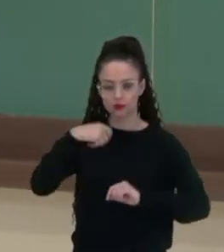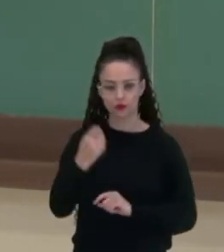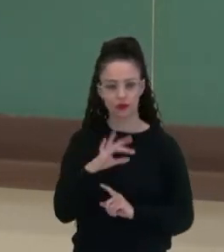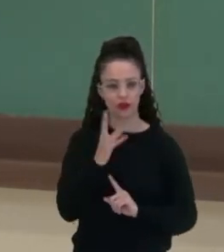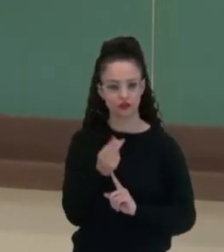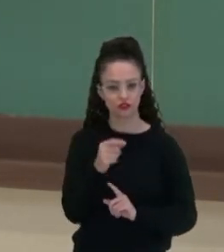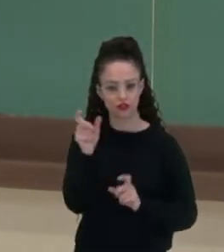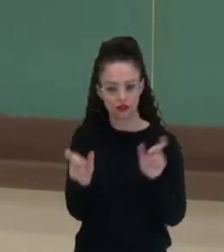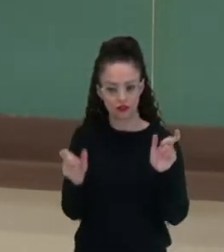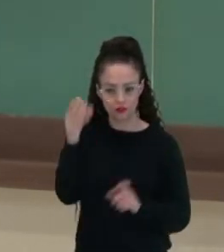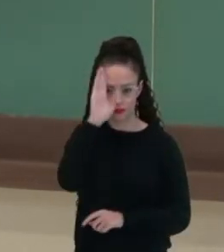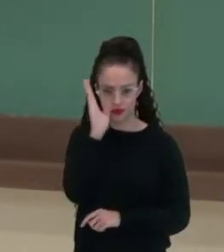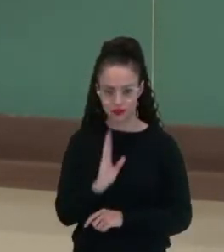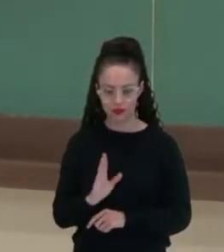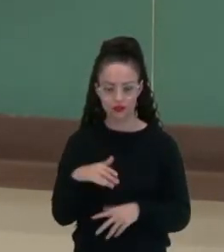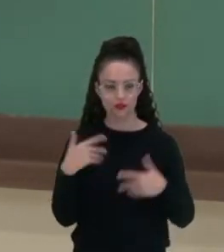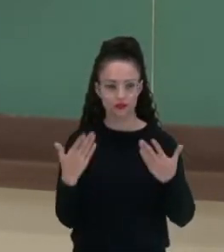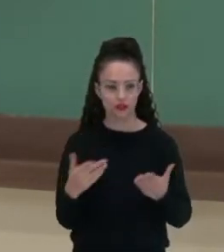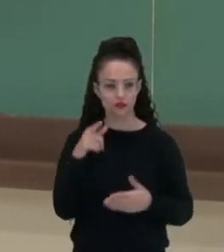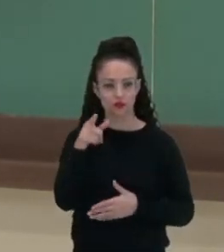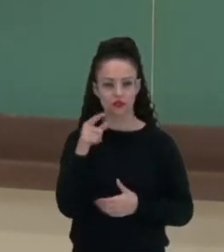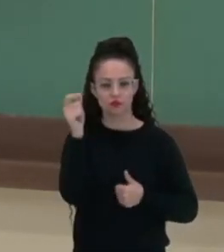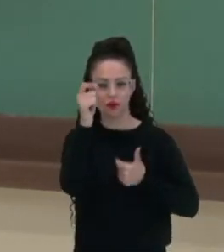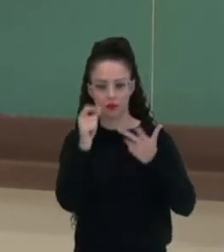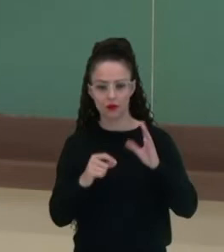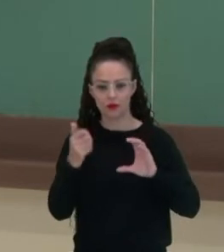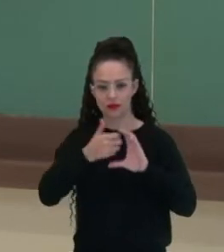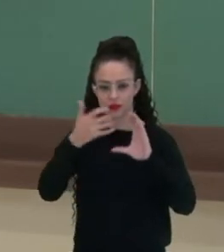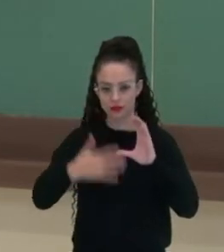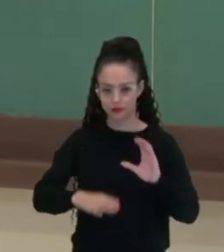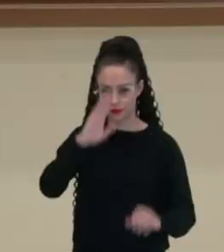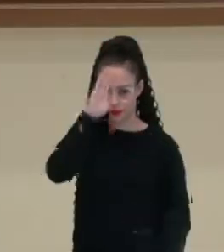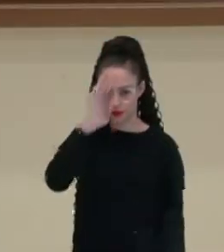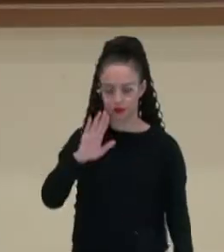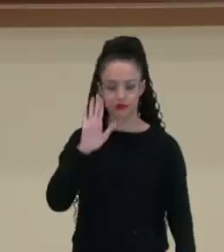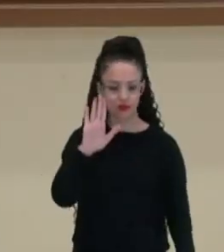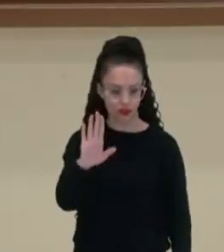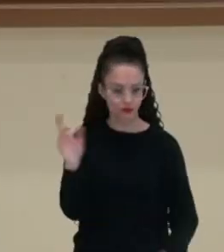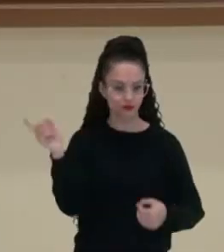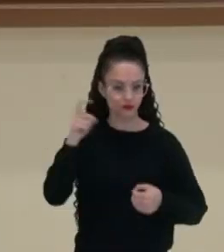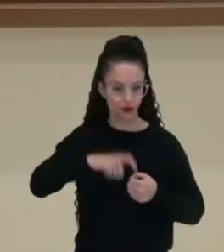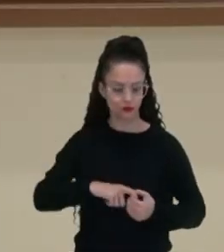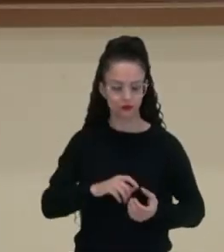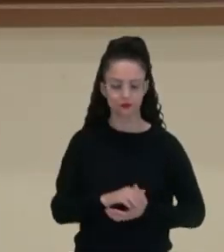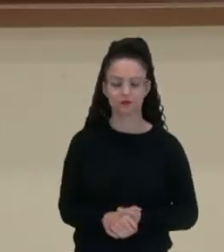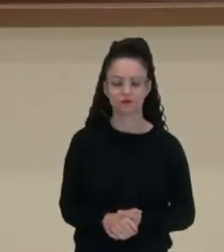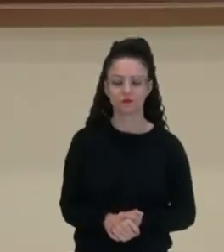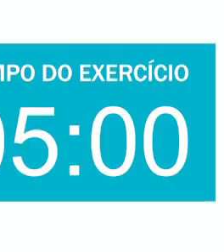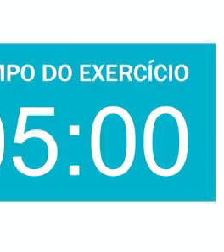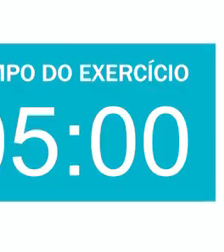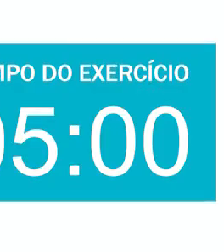artistas brasileiros. Então, elenca aí as principais características. Daqui a pouquinho a gente volta.